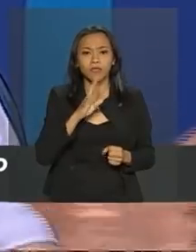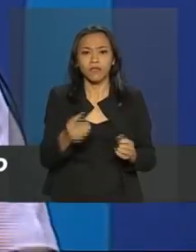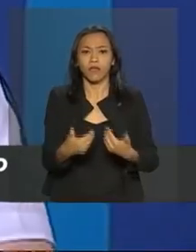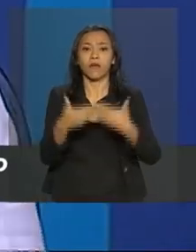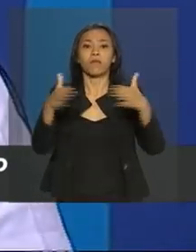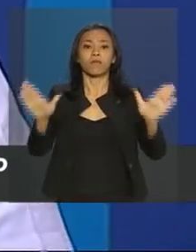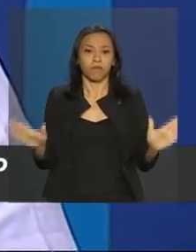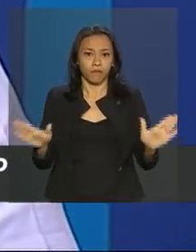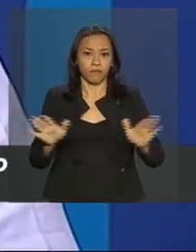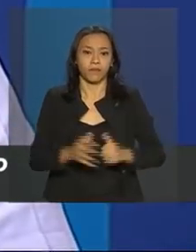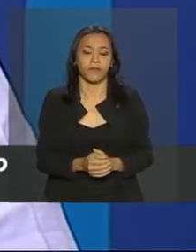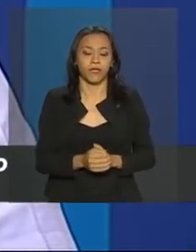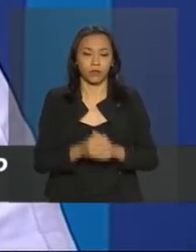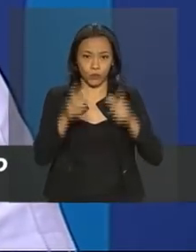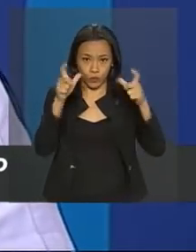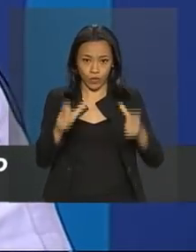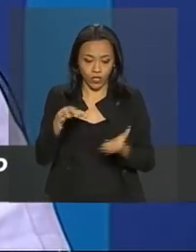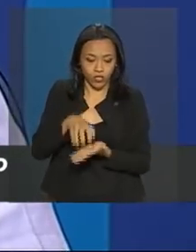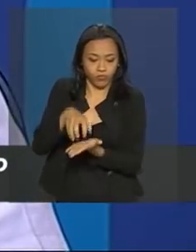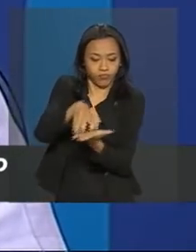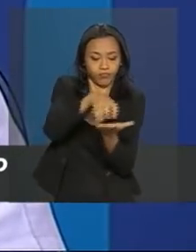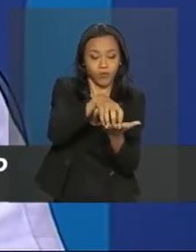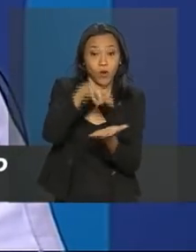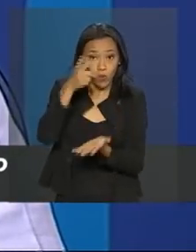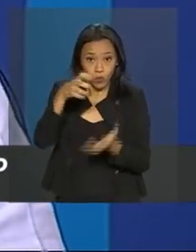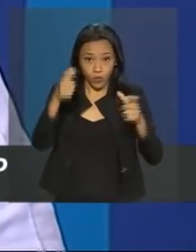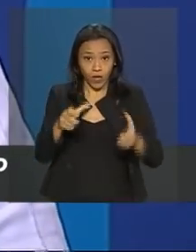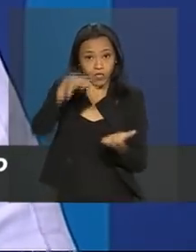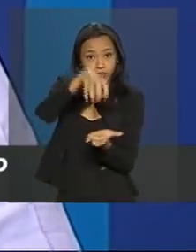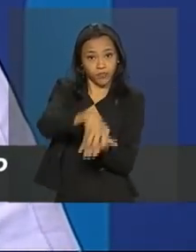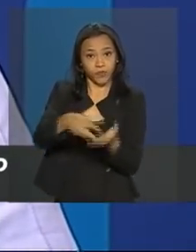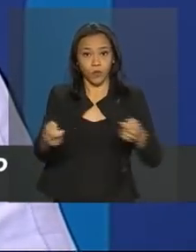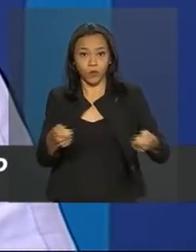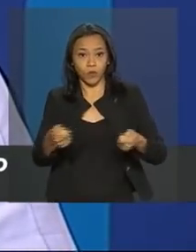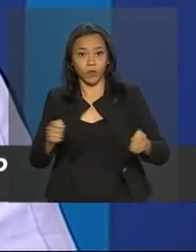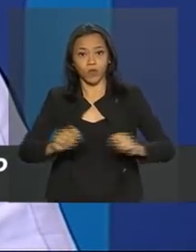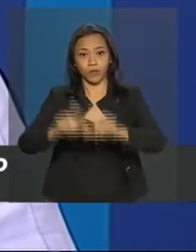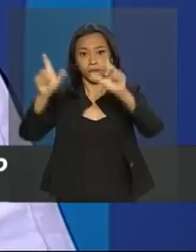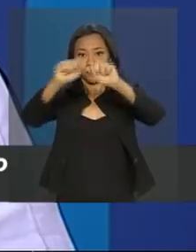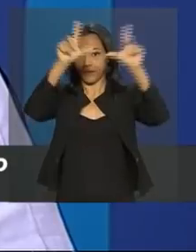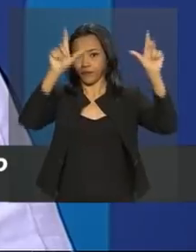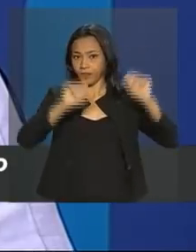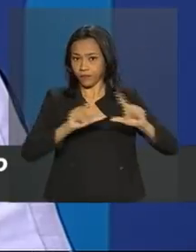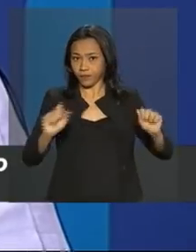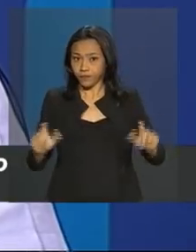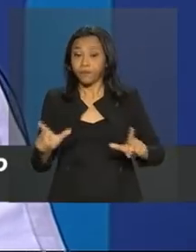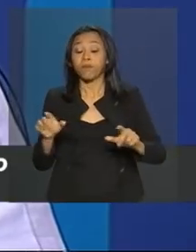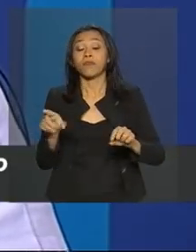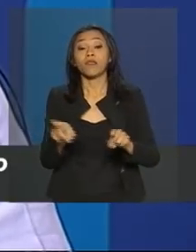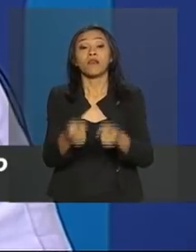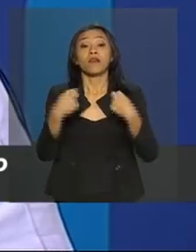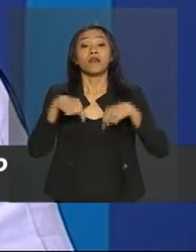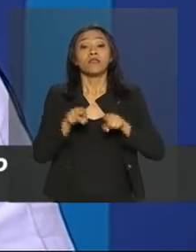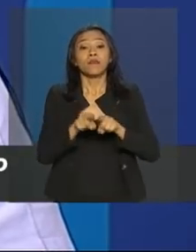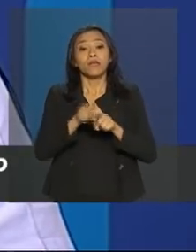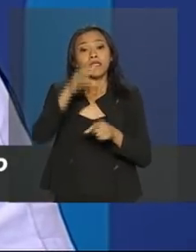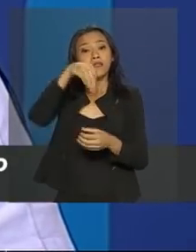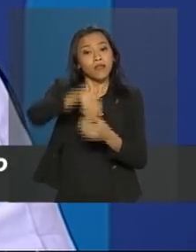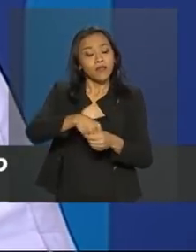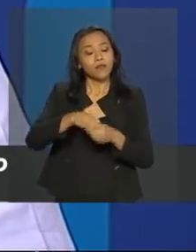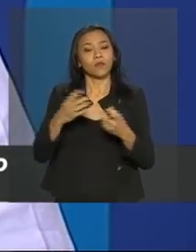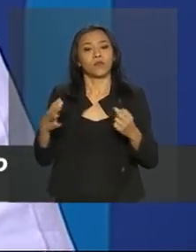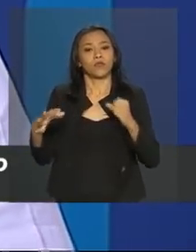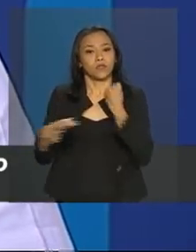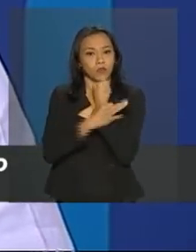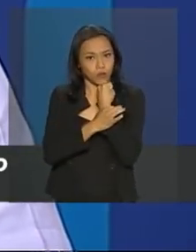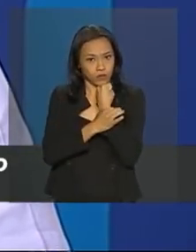como disse a professora nós também temos dentro mistério segurança pública um centro integrado de